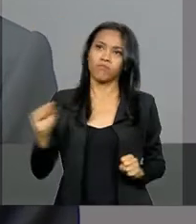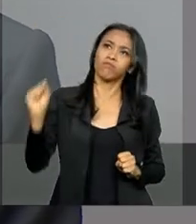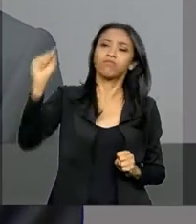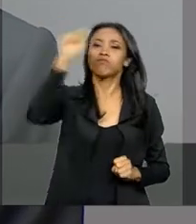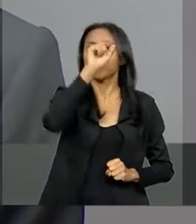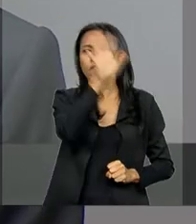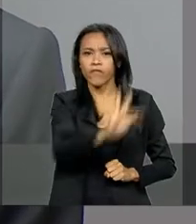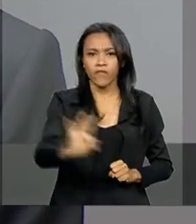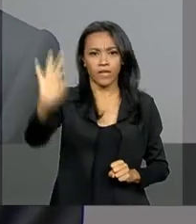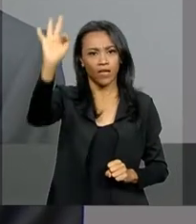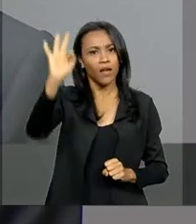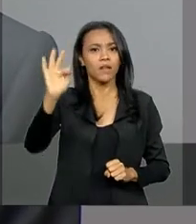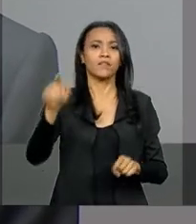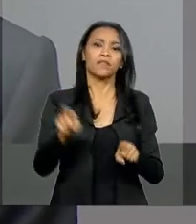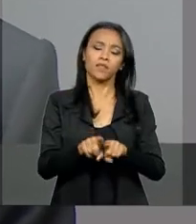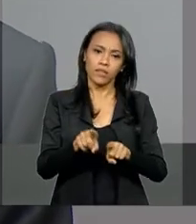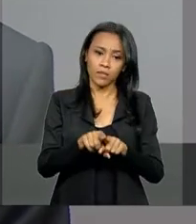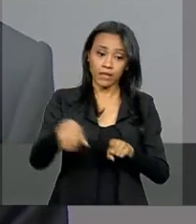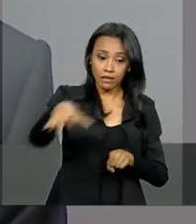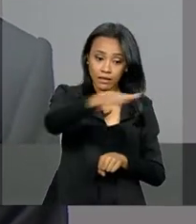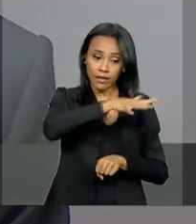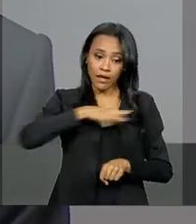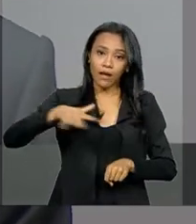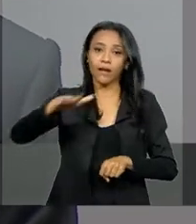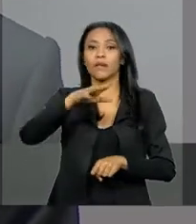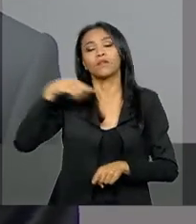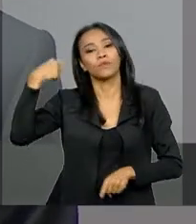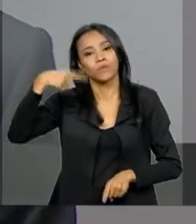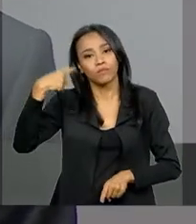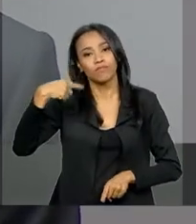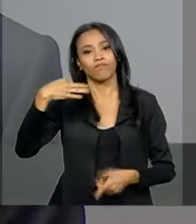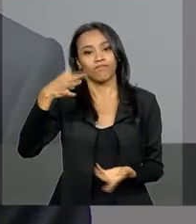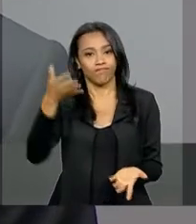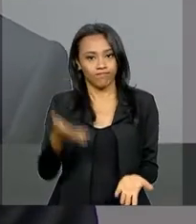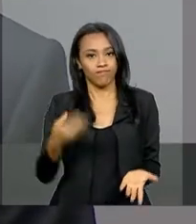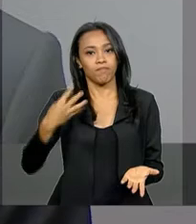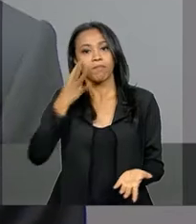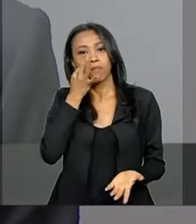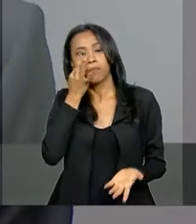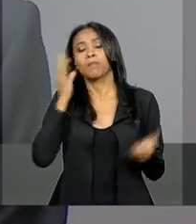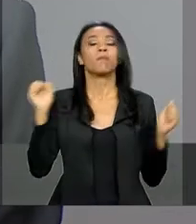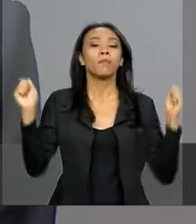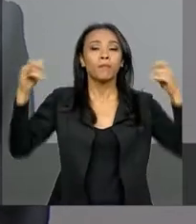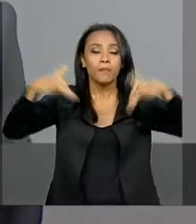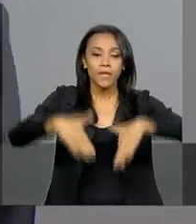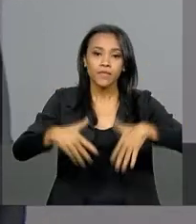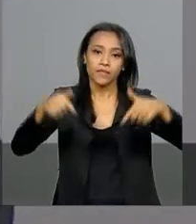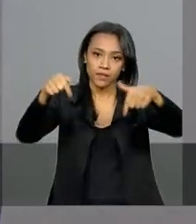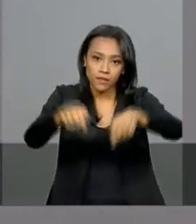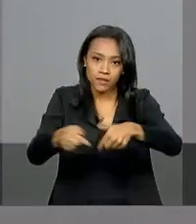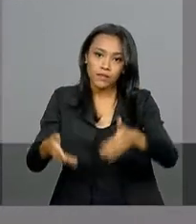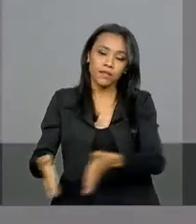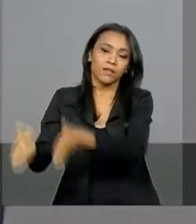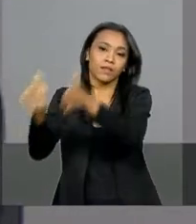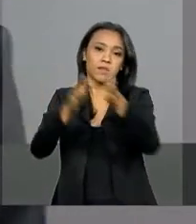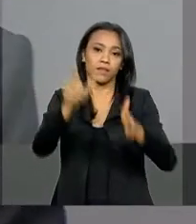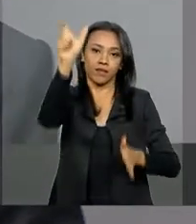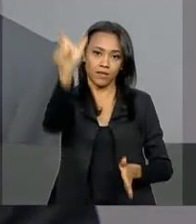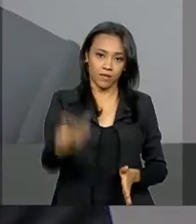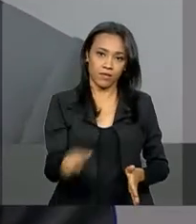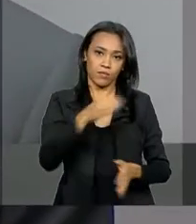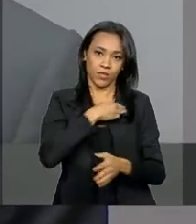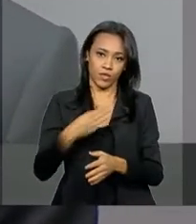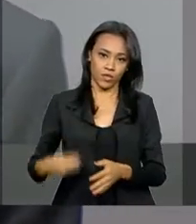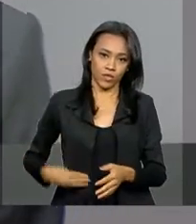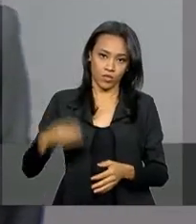e da magistratura em geral aqui presentes ministro josé coelho ferreira presidente